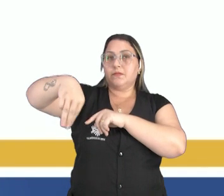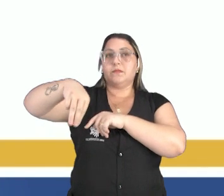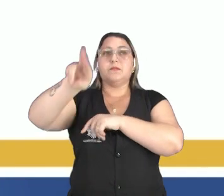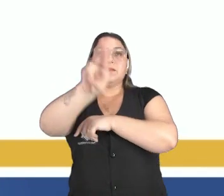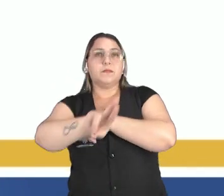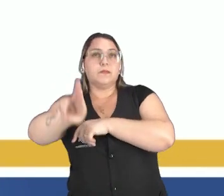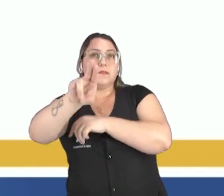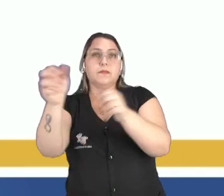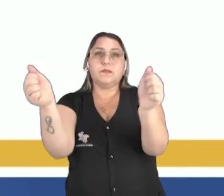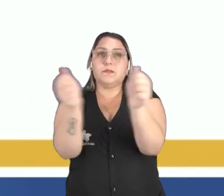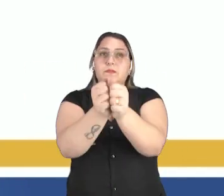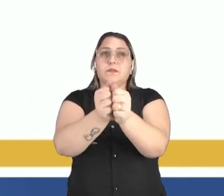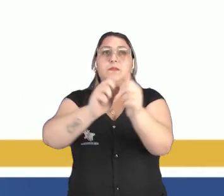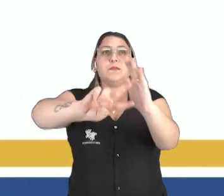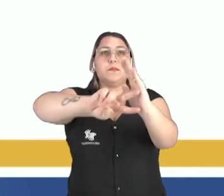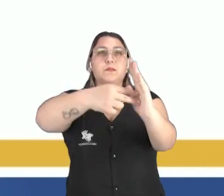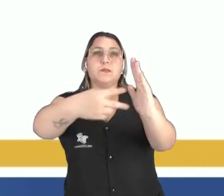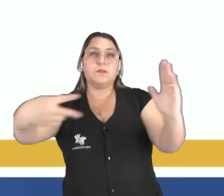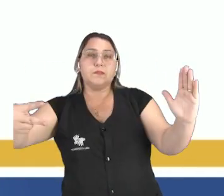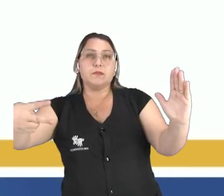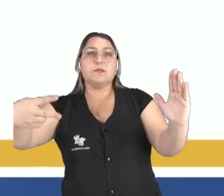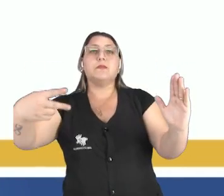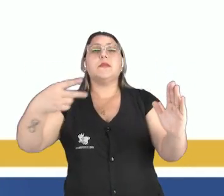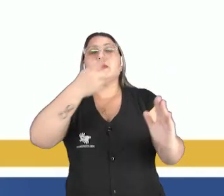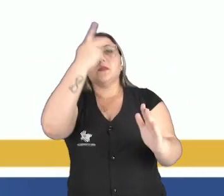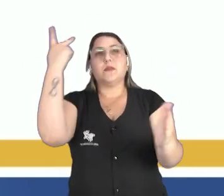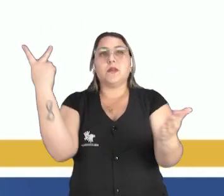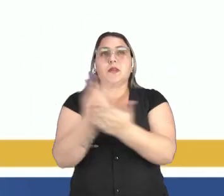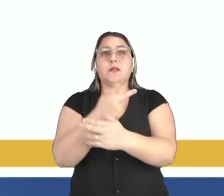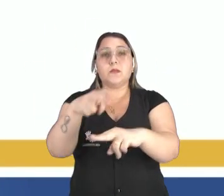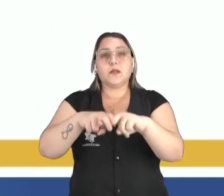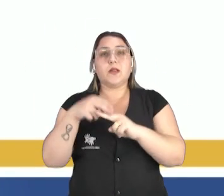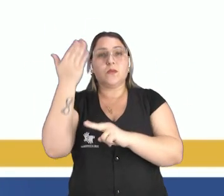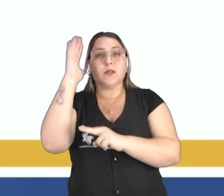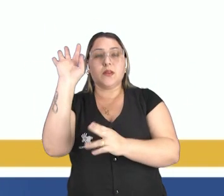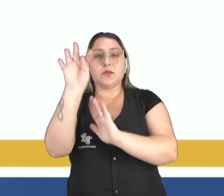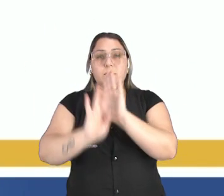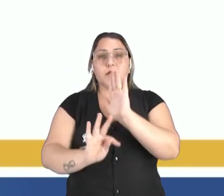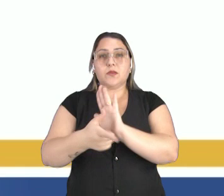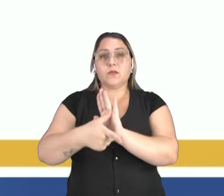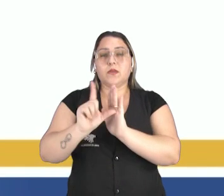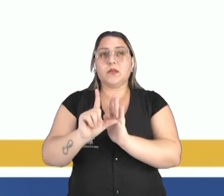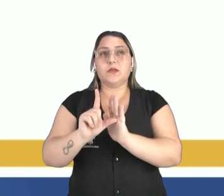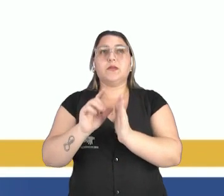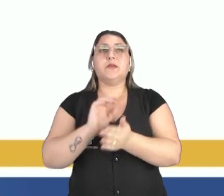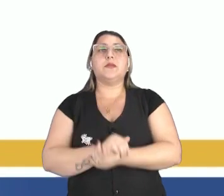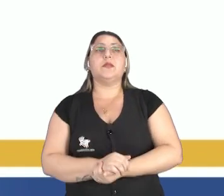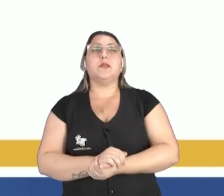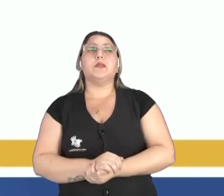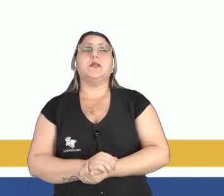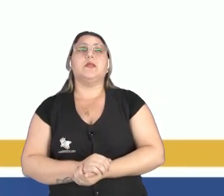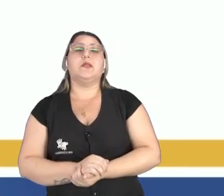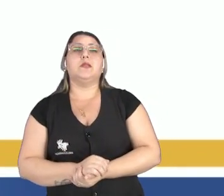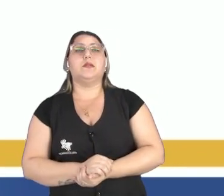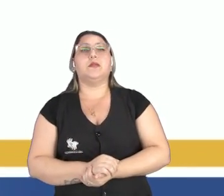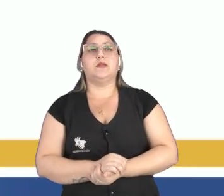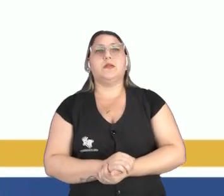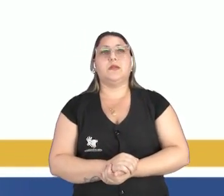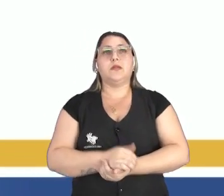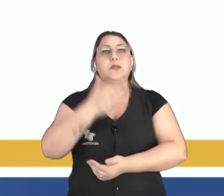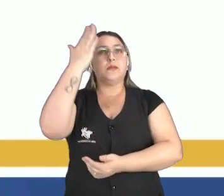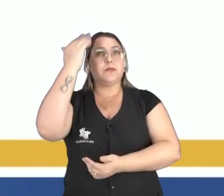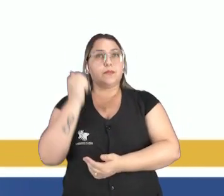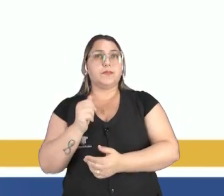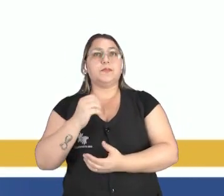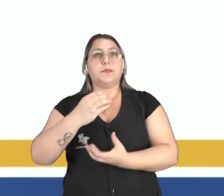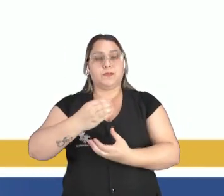ser utilizada junto com a interpretação. Muita gente erra por causa disso, tá? Bora ver agora um exemplo 3. Sabendo